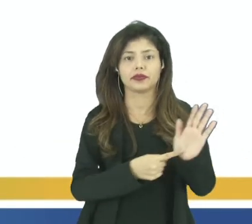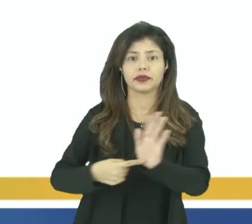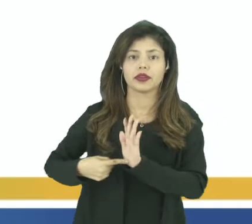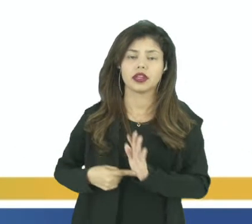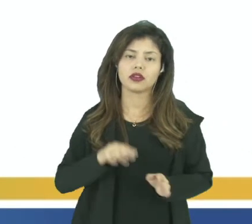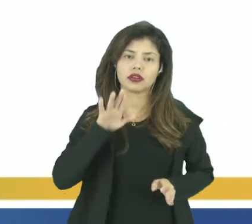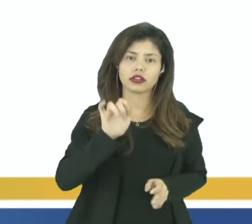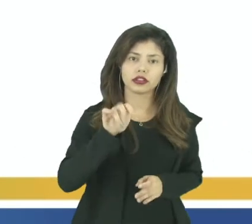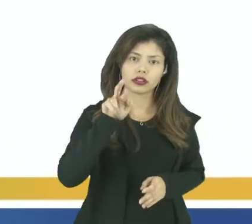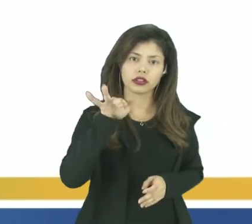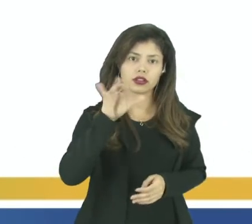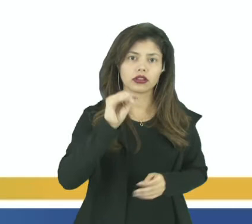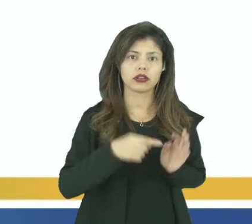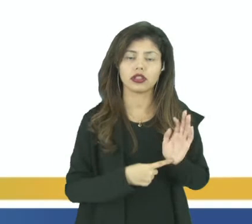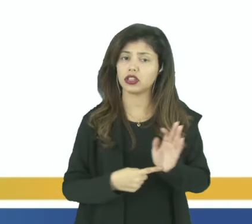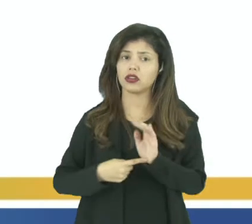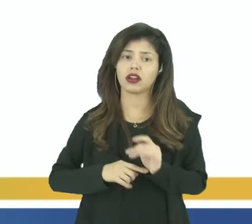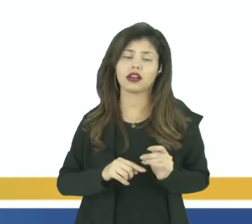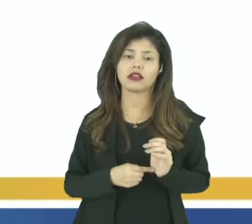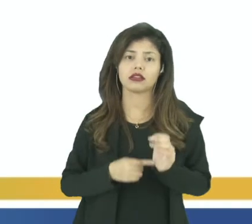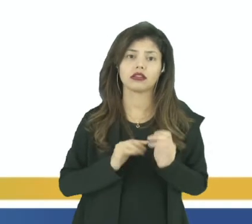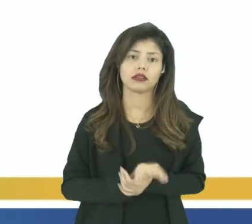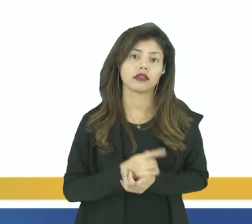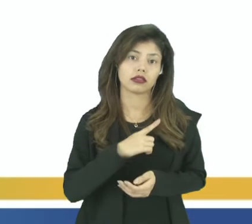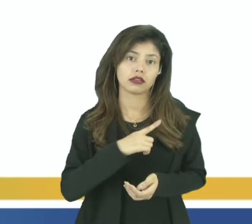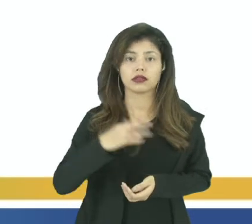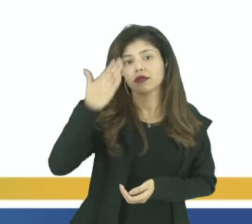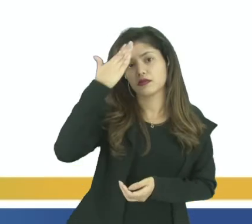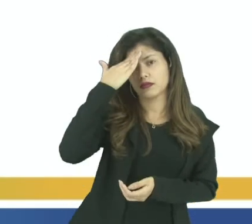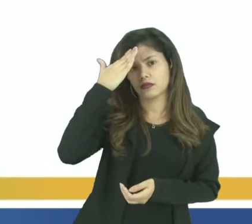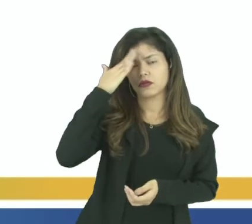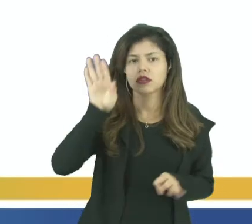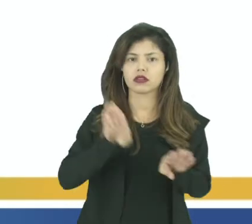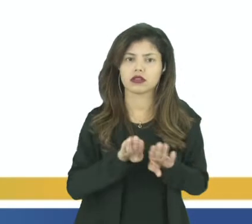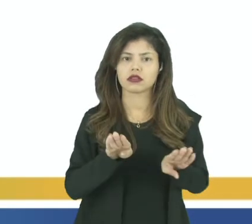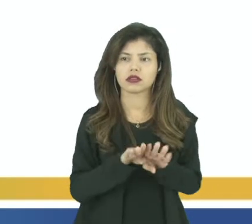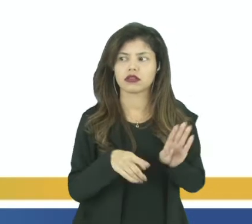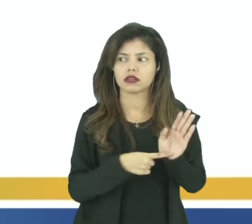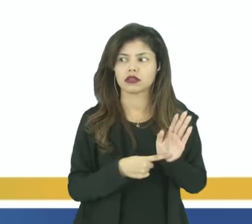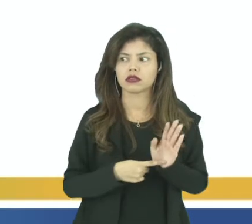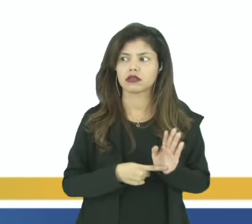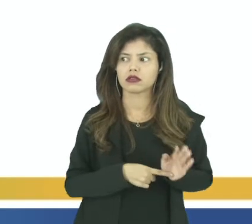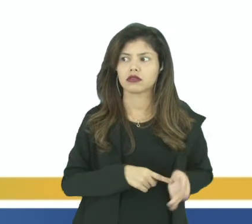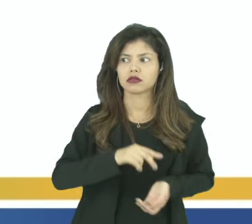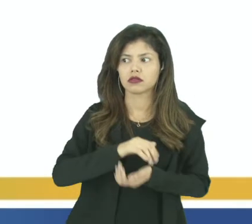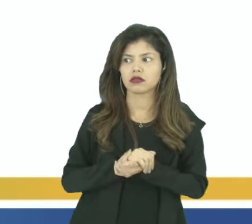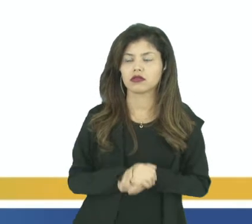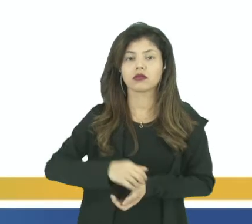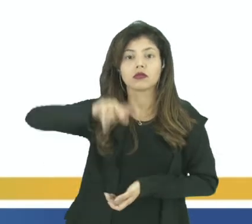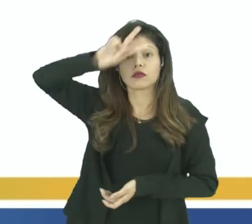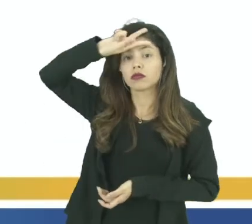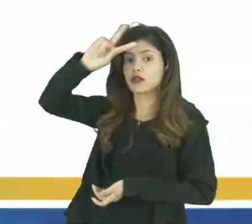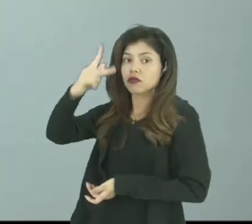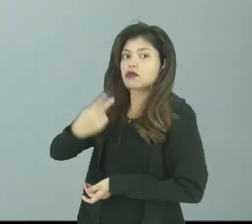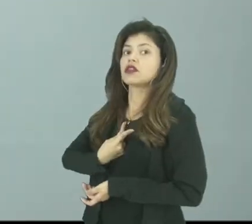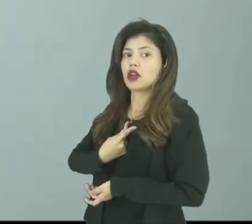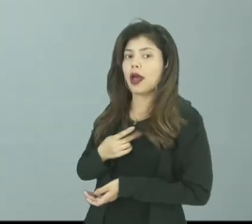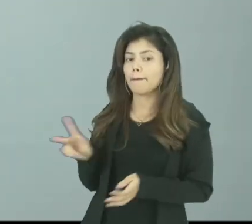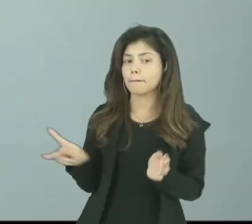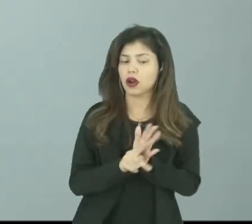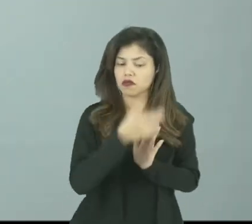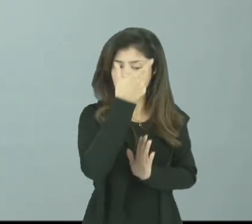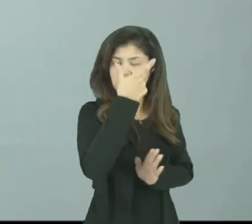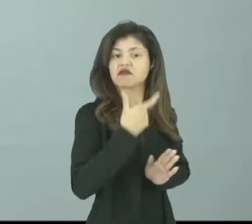paz e também ter condição. Então, gente, na concepção de Hobbes, o homem é mau, ele precisa de um governo para